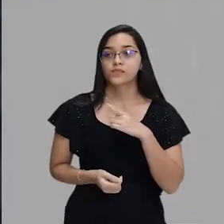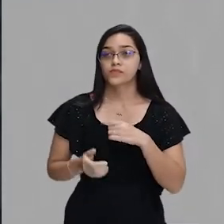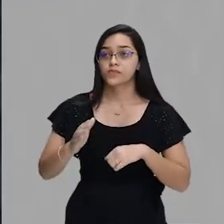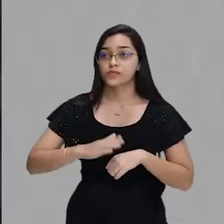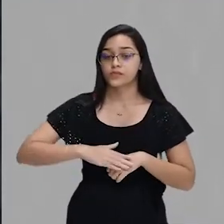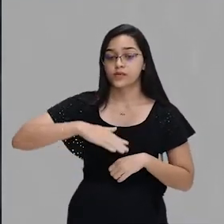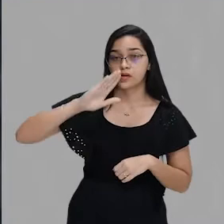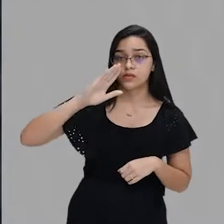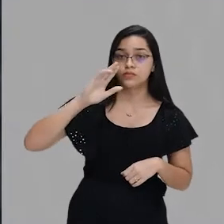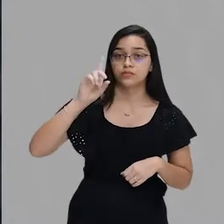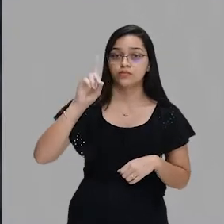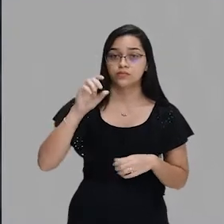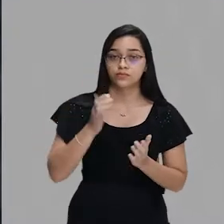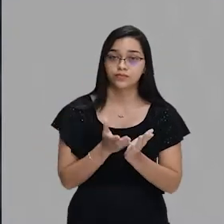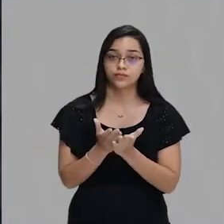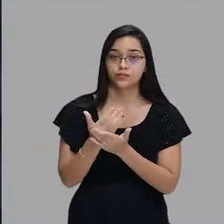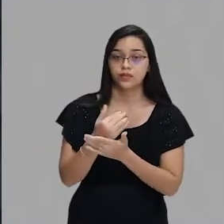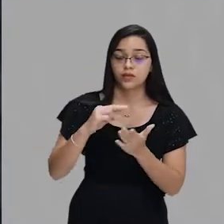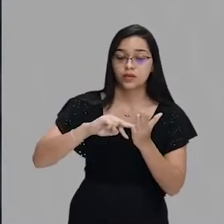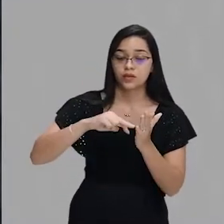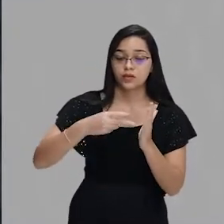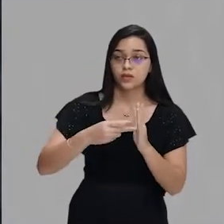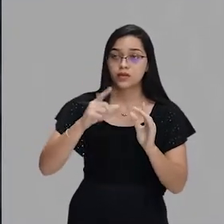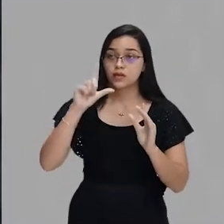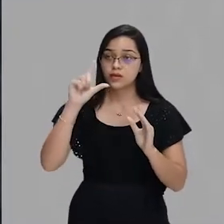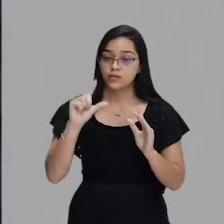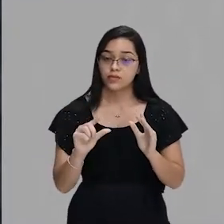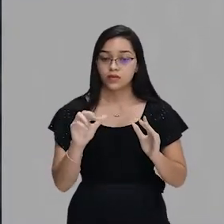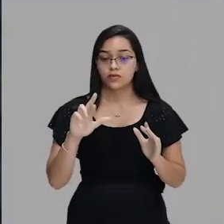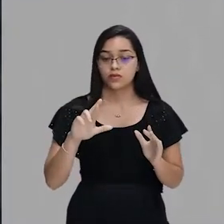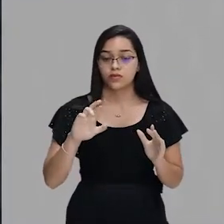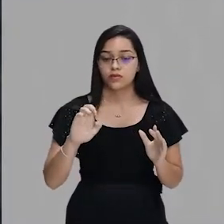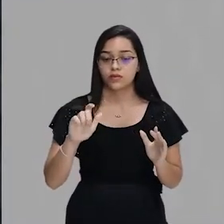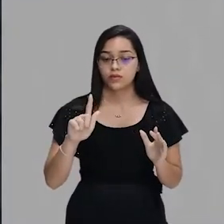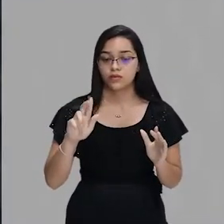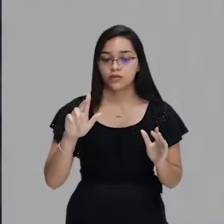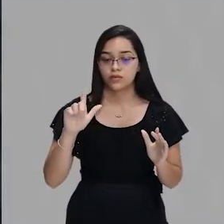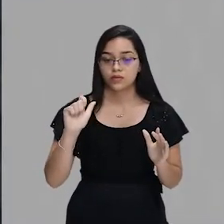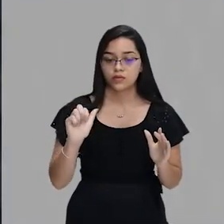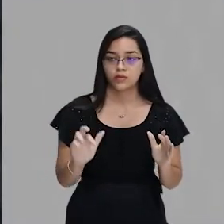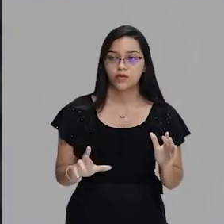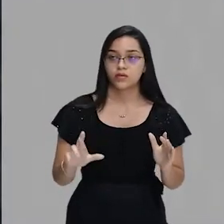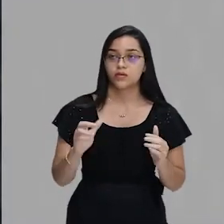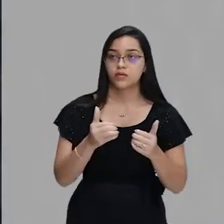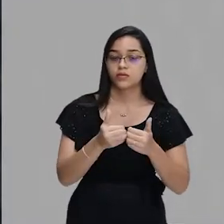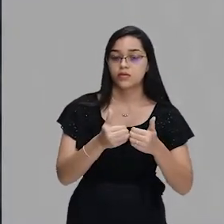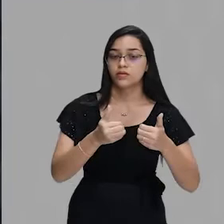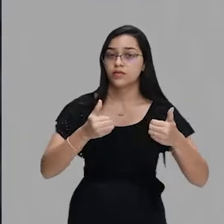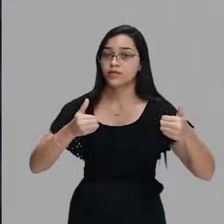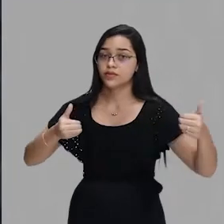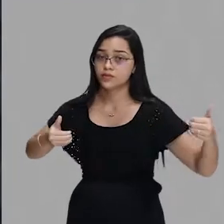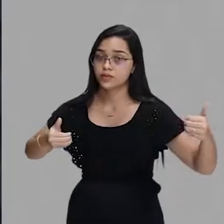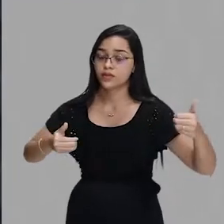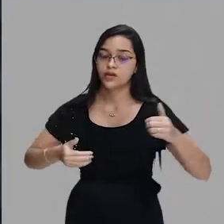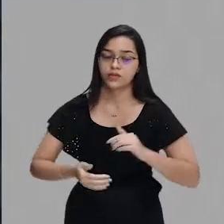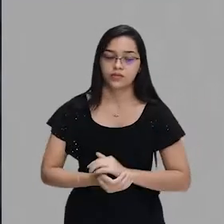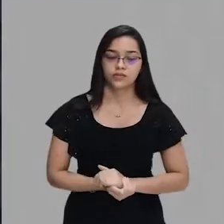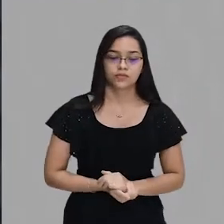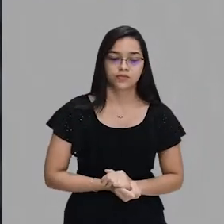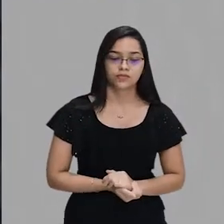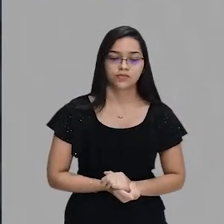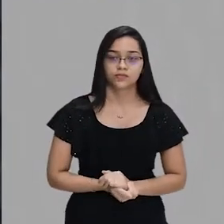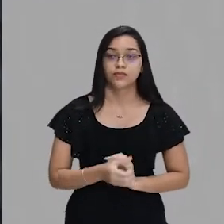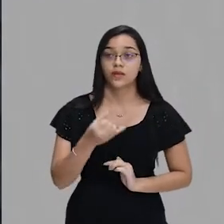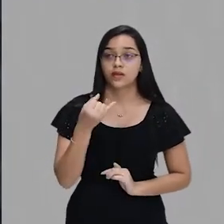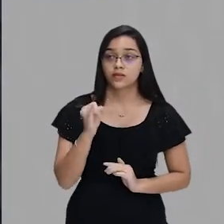maior desvio padrão, quer dizer que ele é menos regular, os dados estão muito afastados uns dos outros.